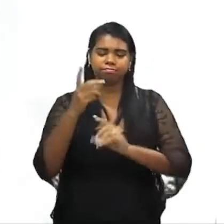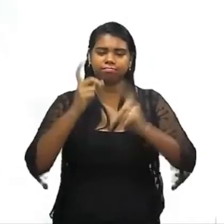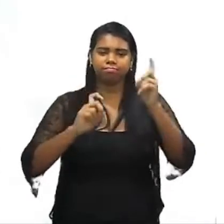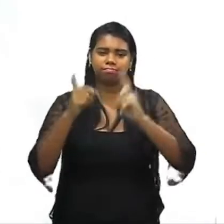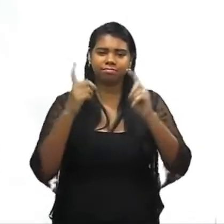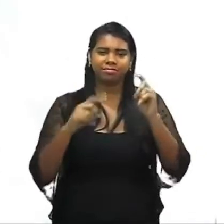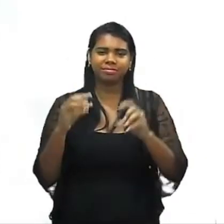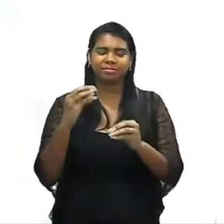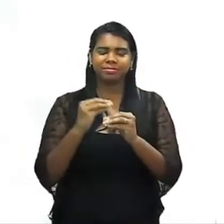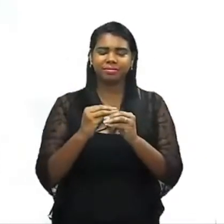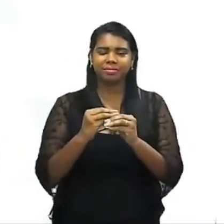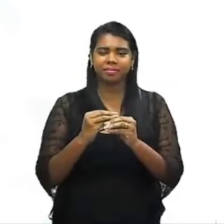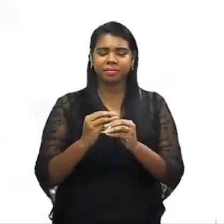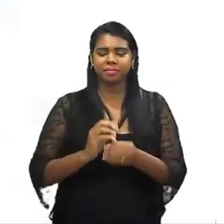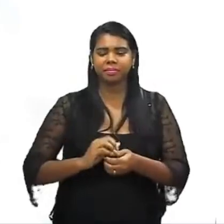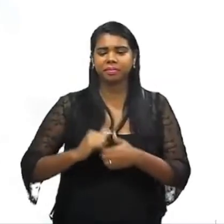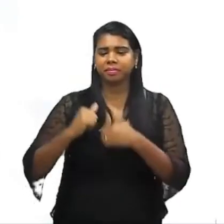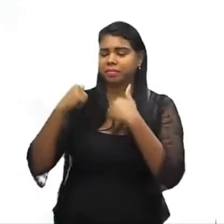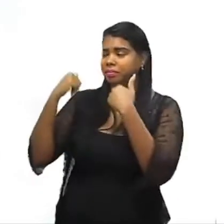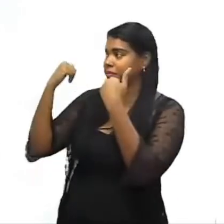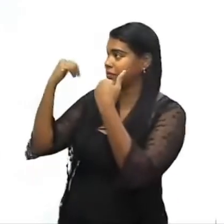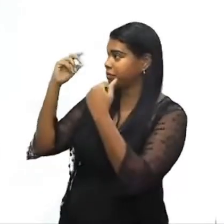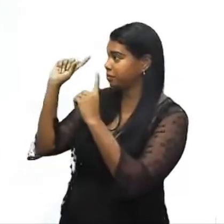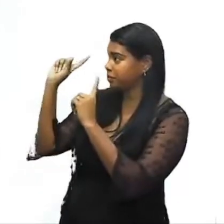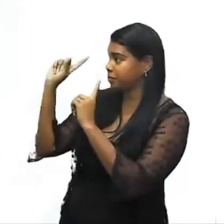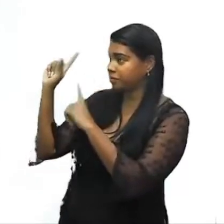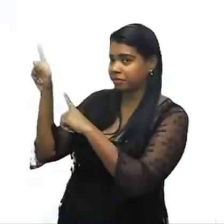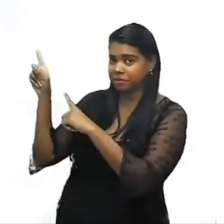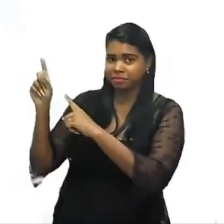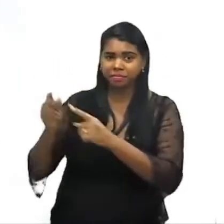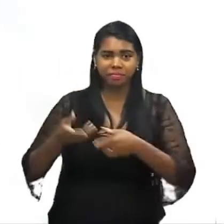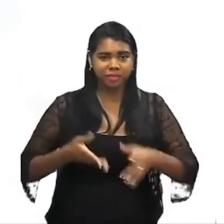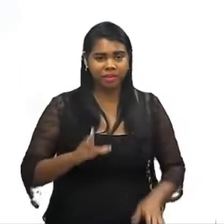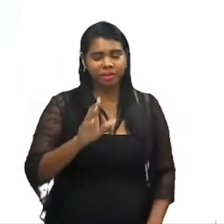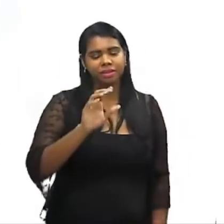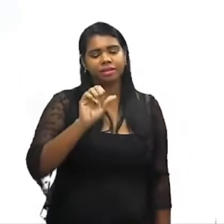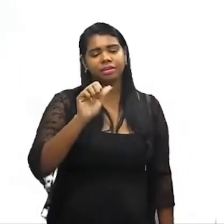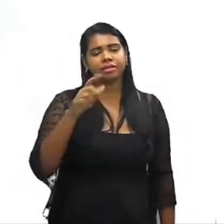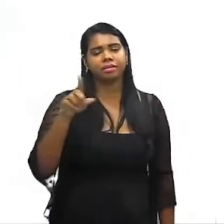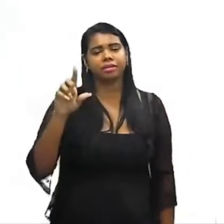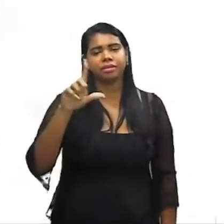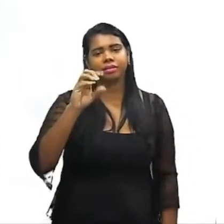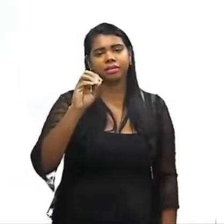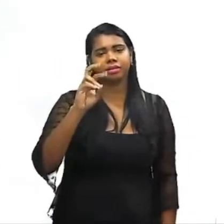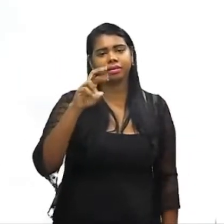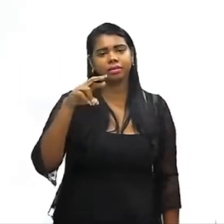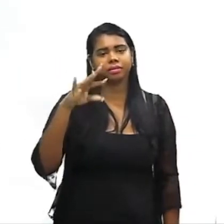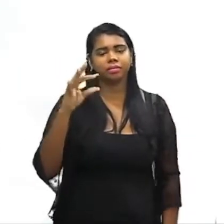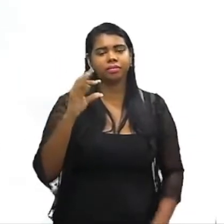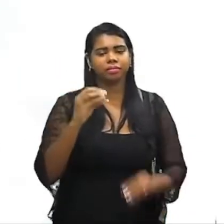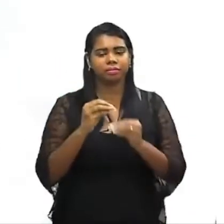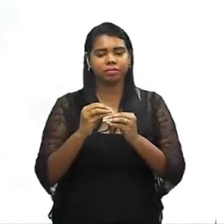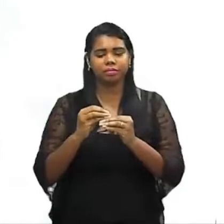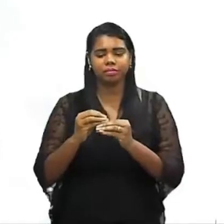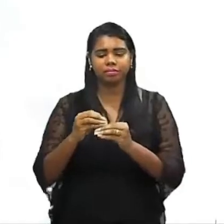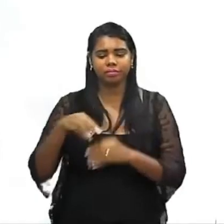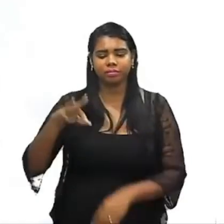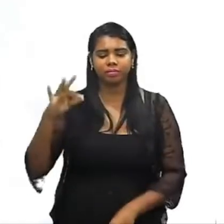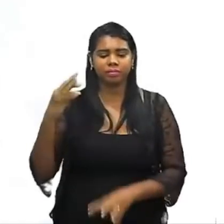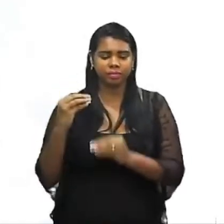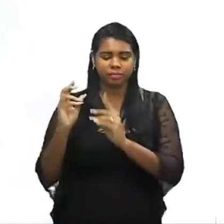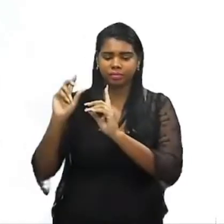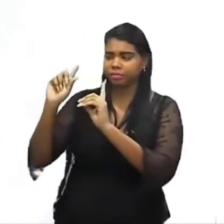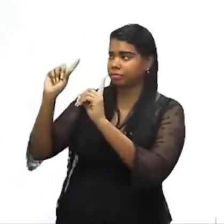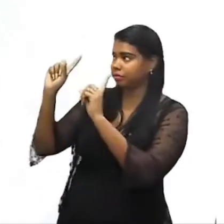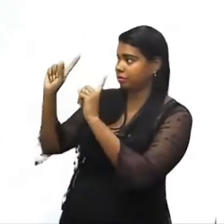nessa linha artística. Então, Abelardo da Hora nasceu em São Lourenço, como eu falei, e teve todo esse histórico aí com relação à sua